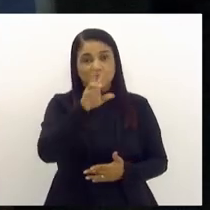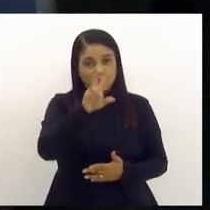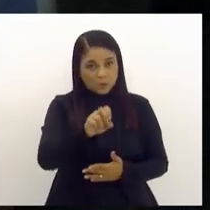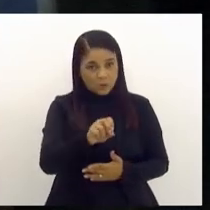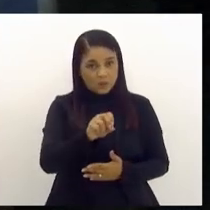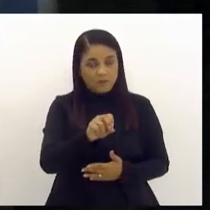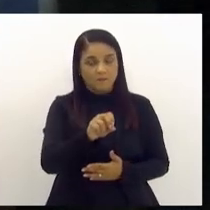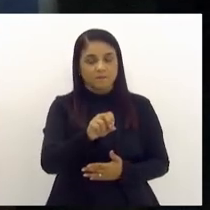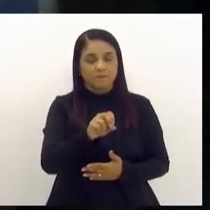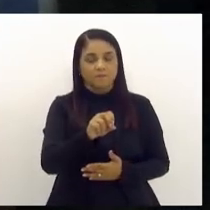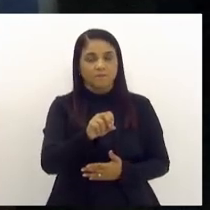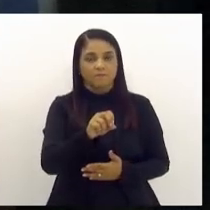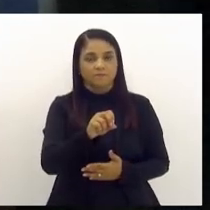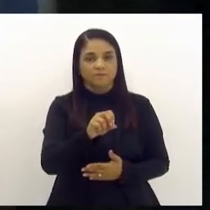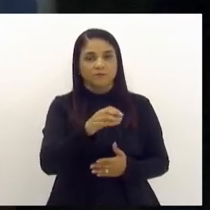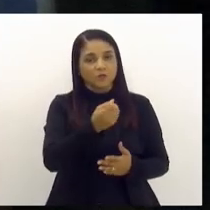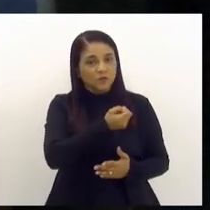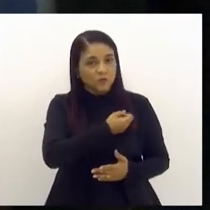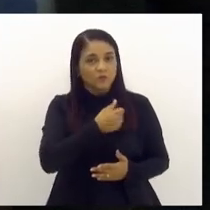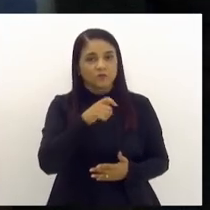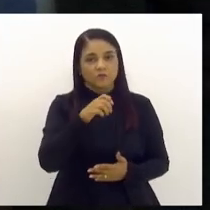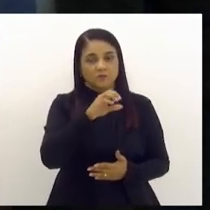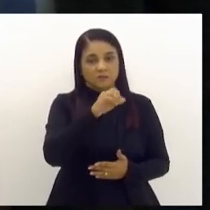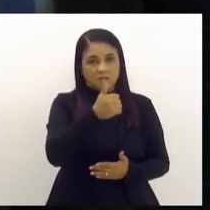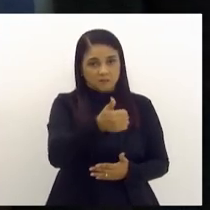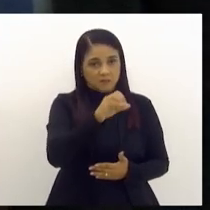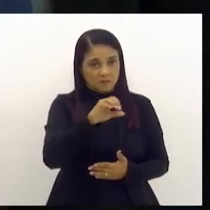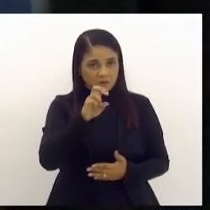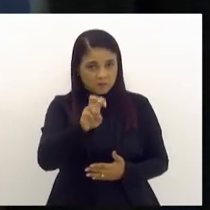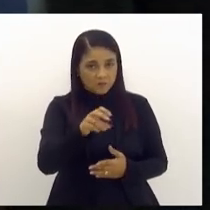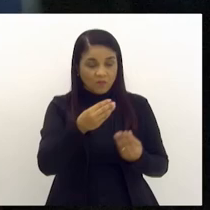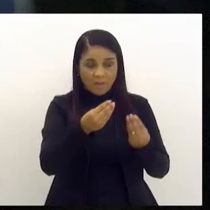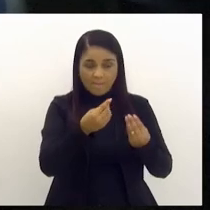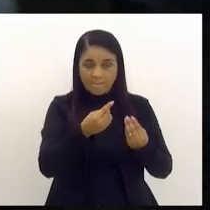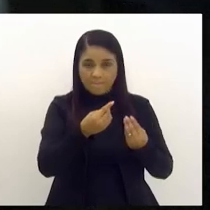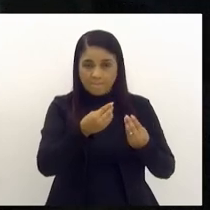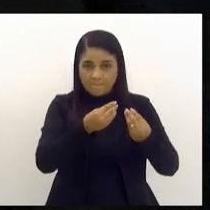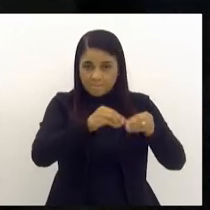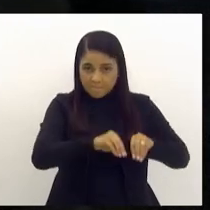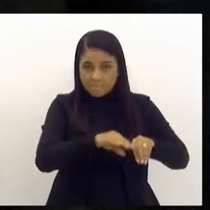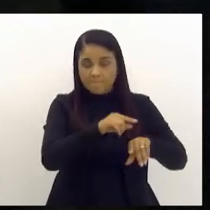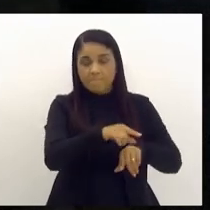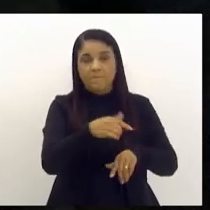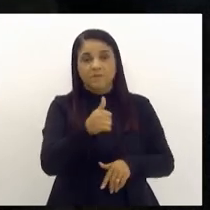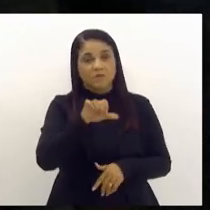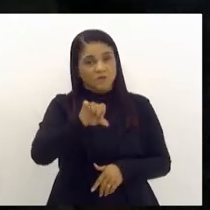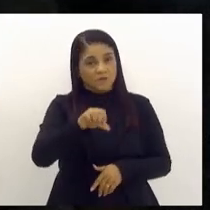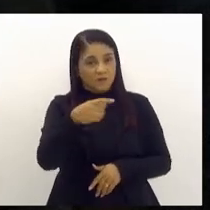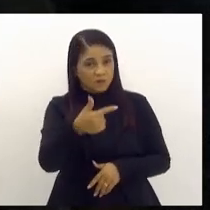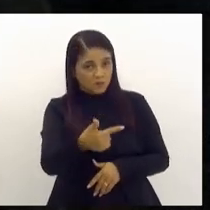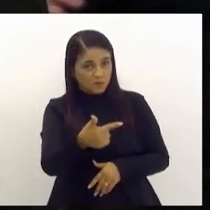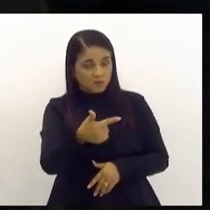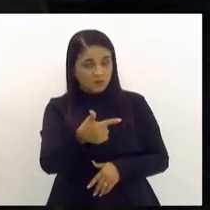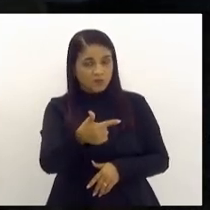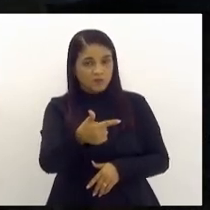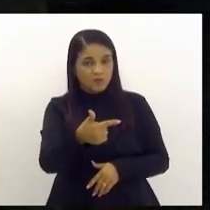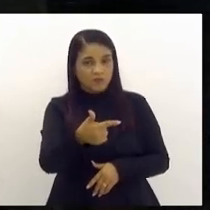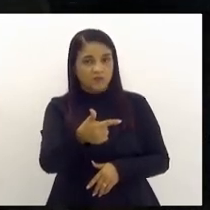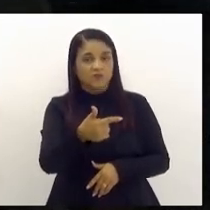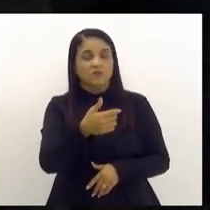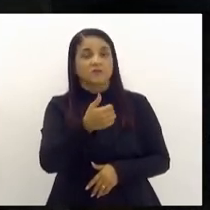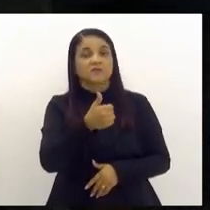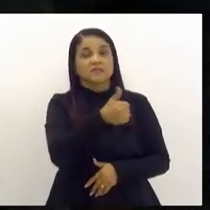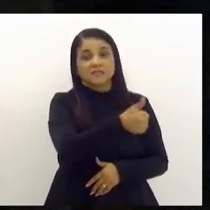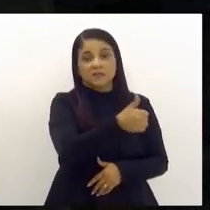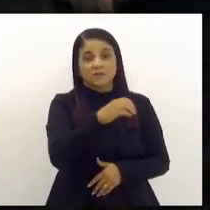50, as de número 105, pela rejeição da emenda número 92, número